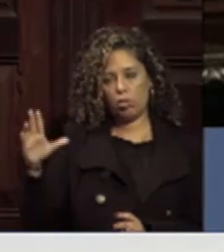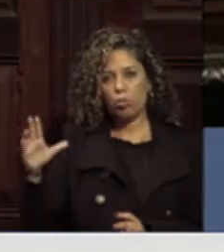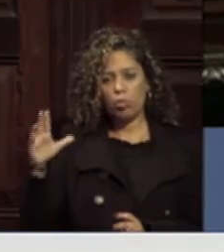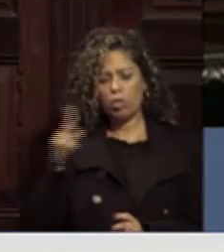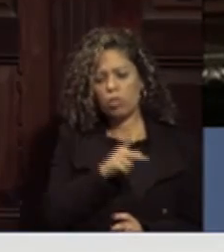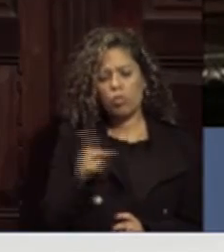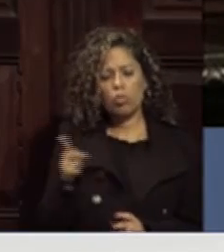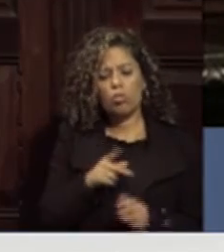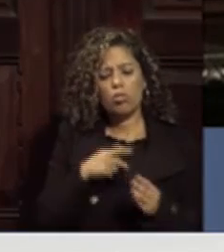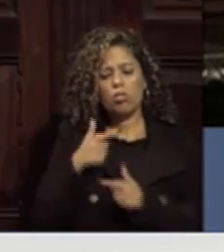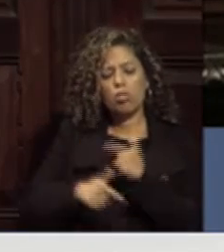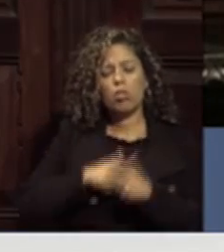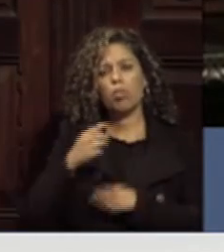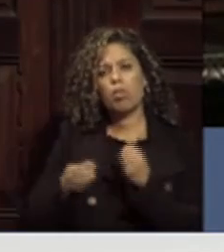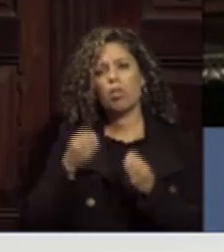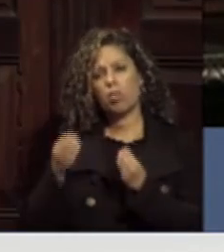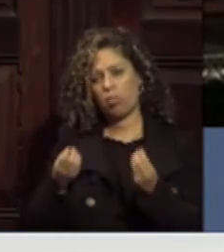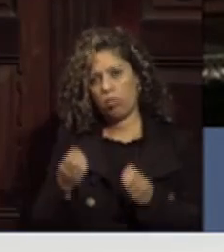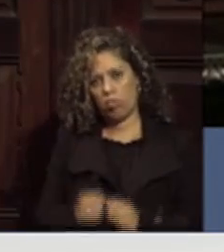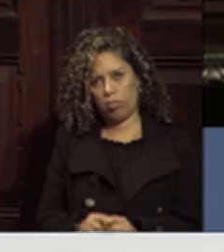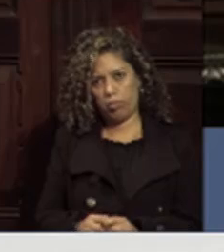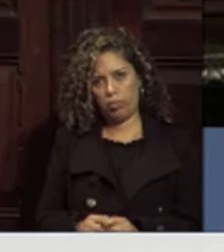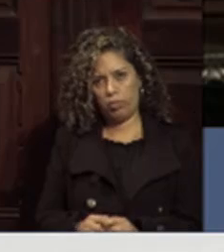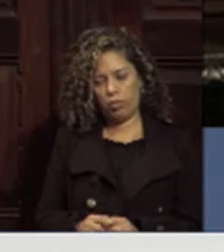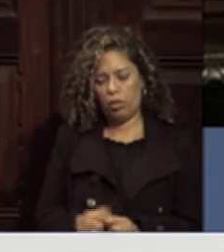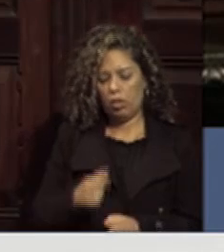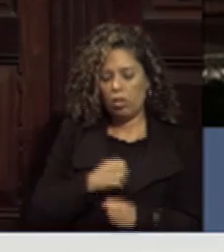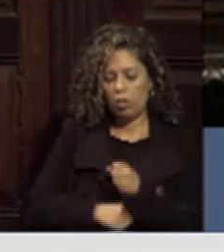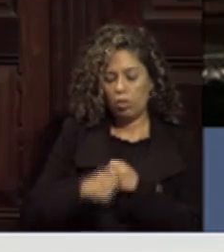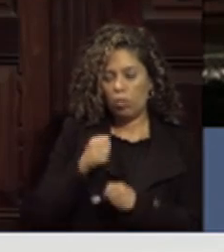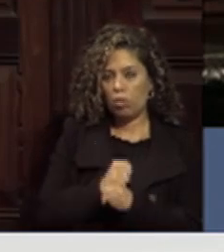5 anos, ou seja, em